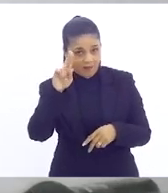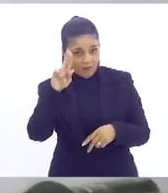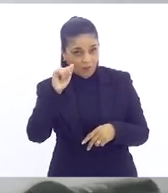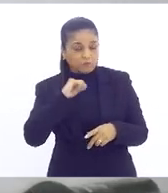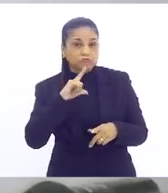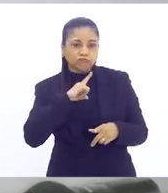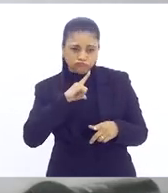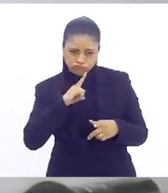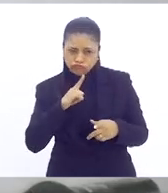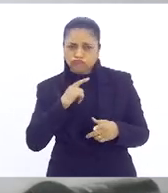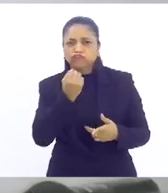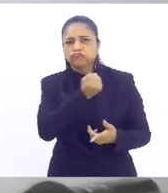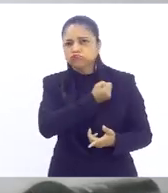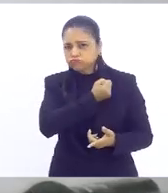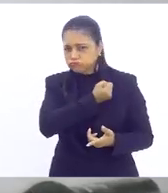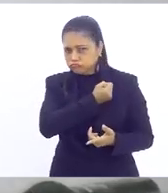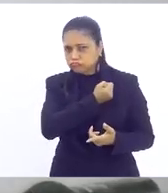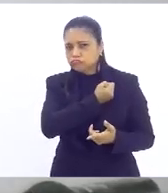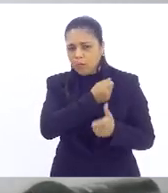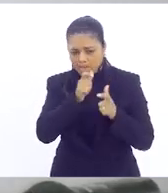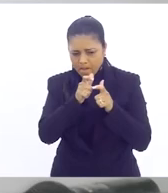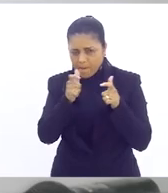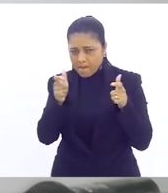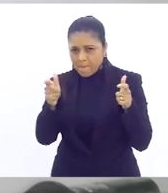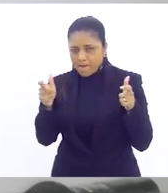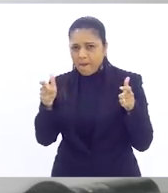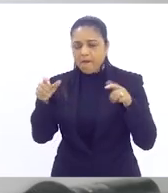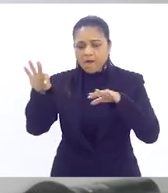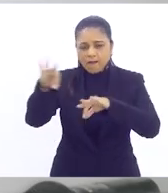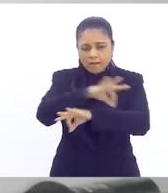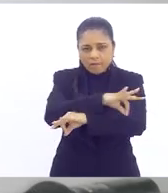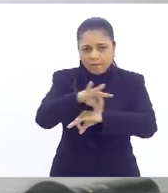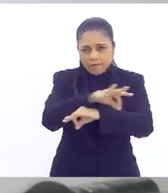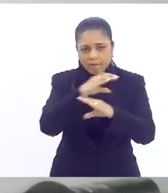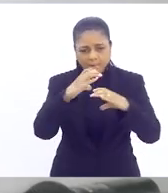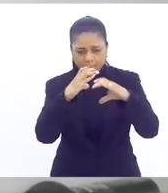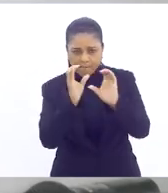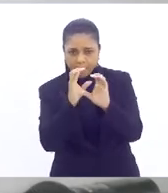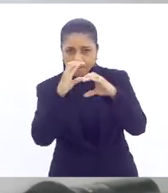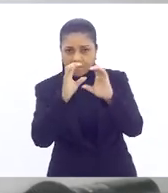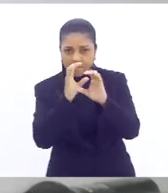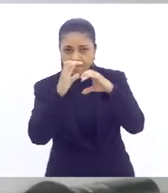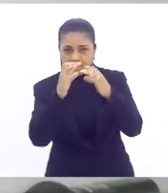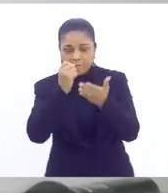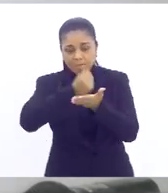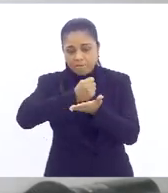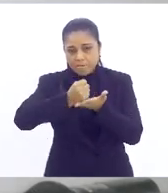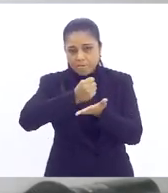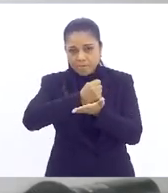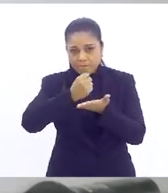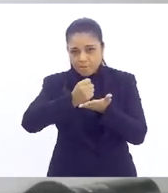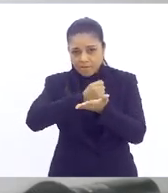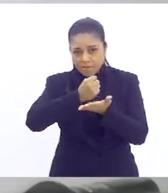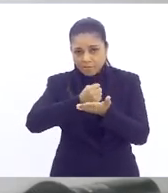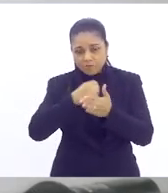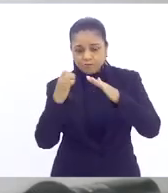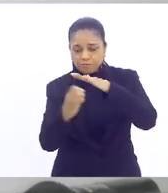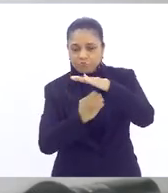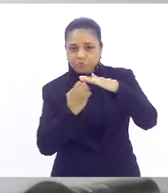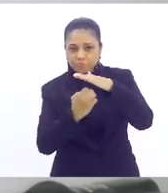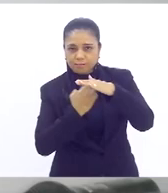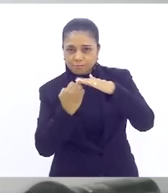grande de Engenheiros e arquitetos terceirizados terceirizados